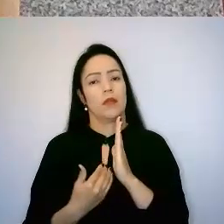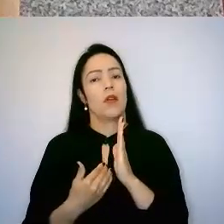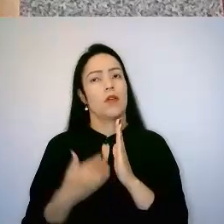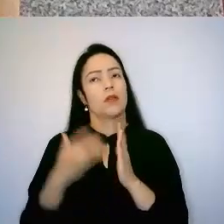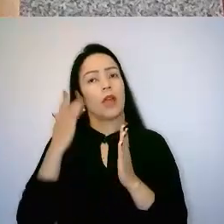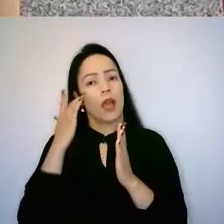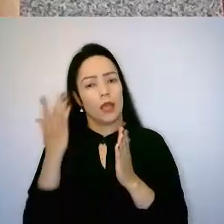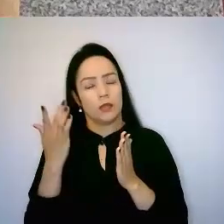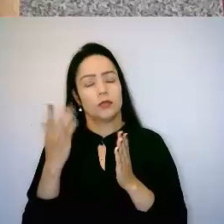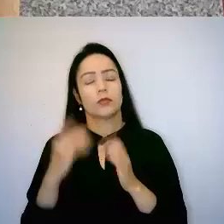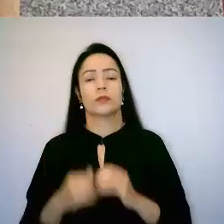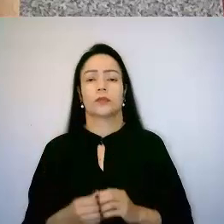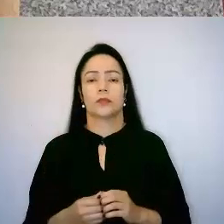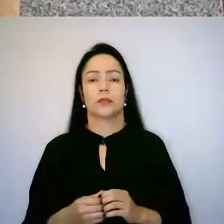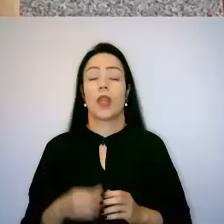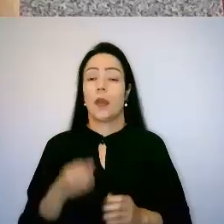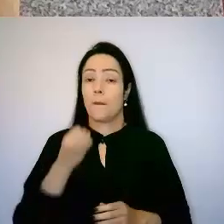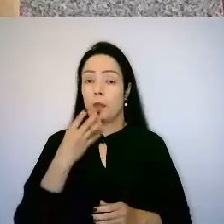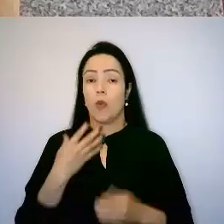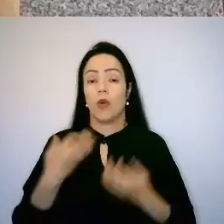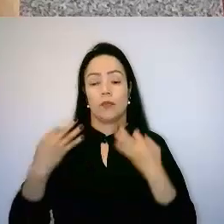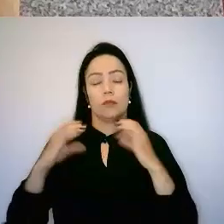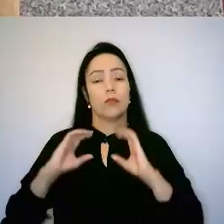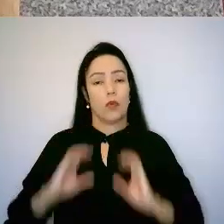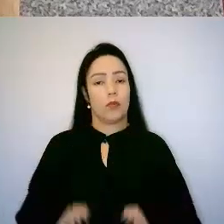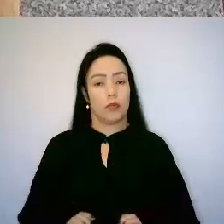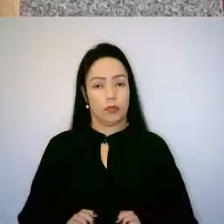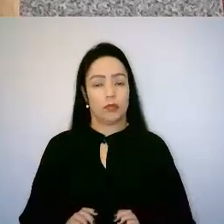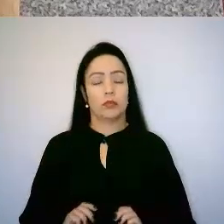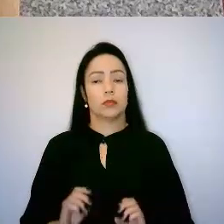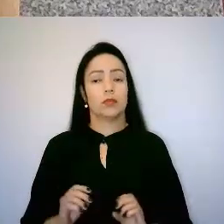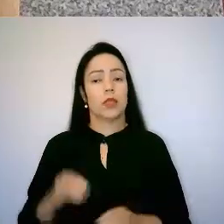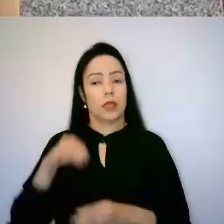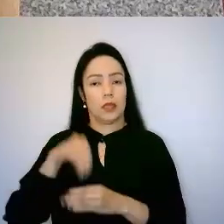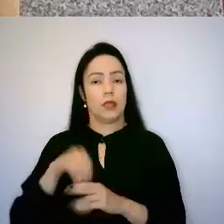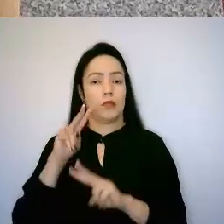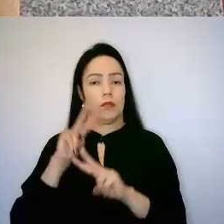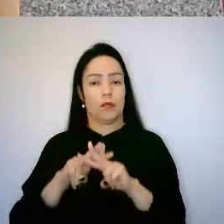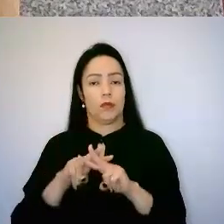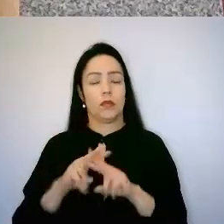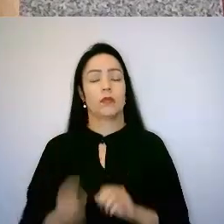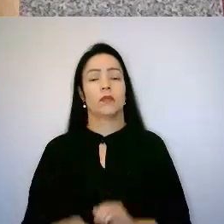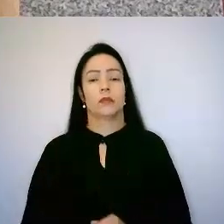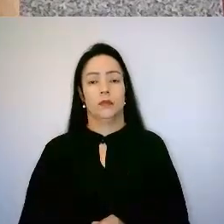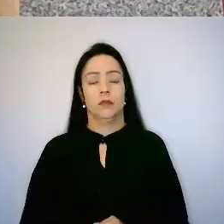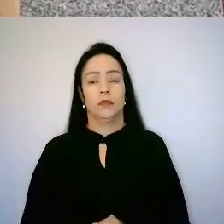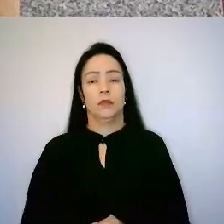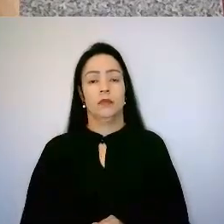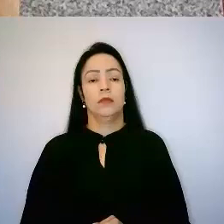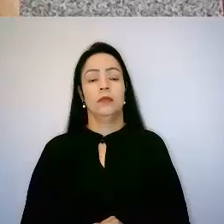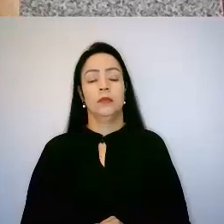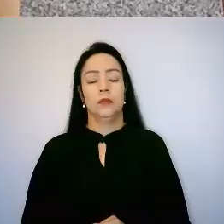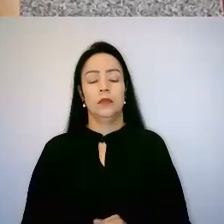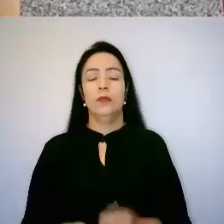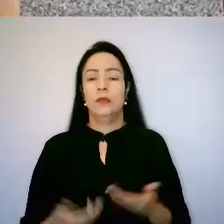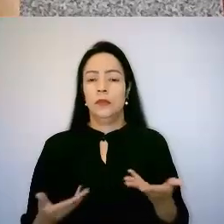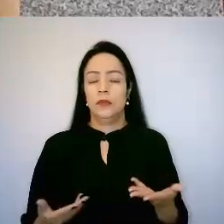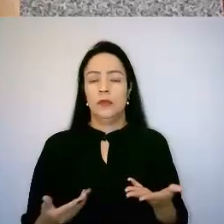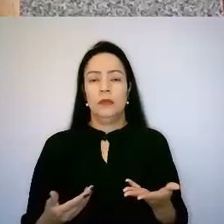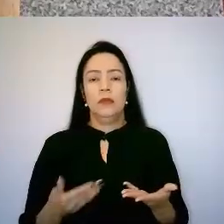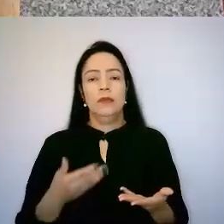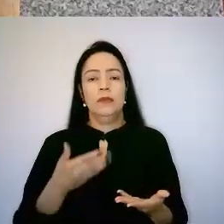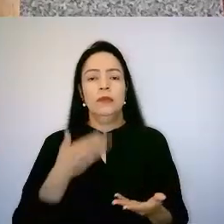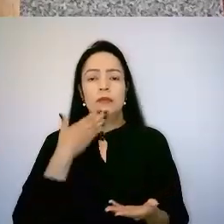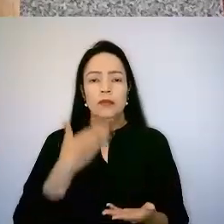exatamente a boa conduta carcerária atestada pelo diretor do estabelecimento portanto exigir a não existência da